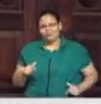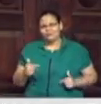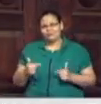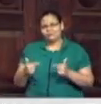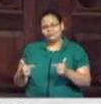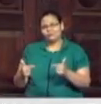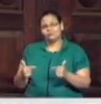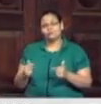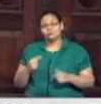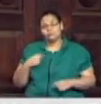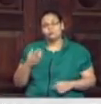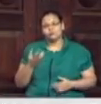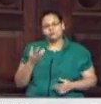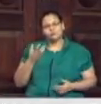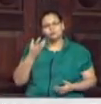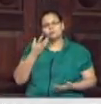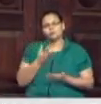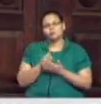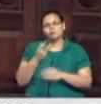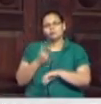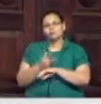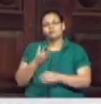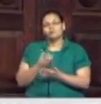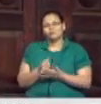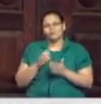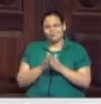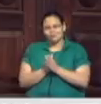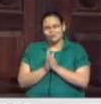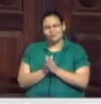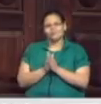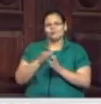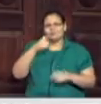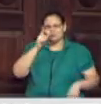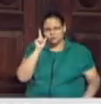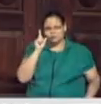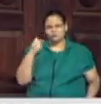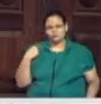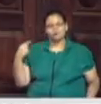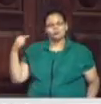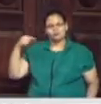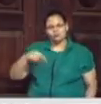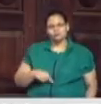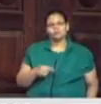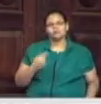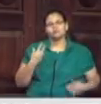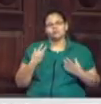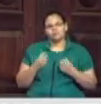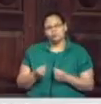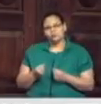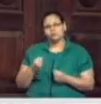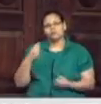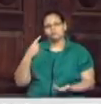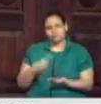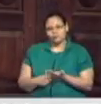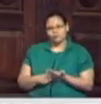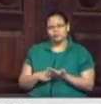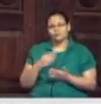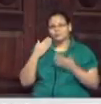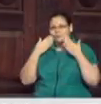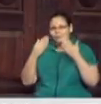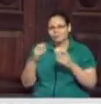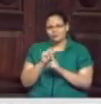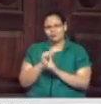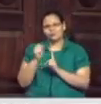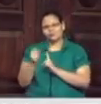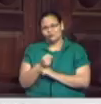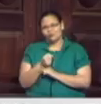deixar registrado, ontem mesmo foi feito um apelo, hoje ele já veio, já assumiu compromissos, e a gente mostrar para a sociedade